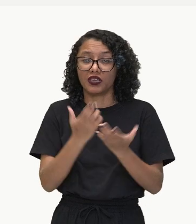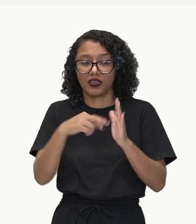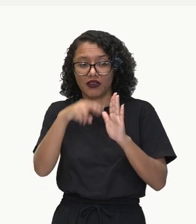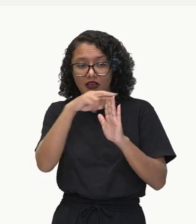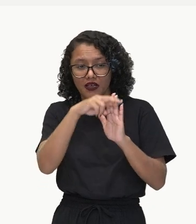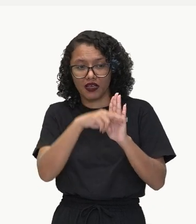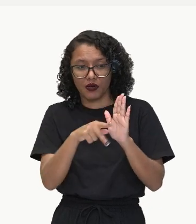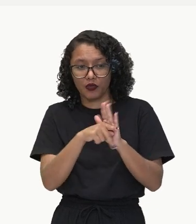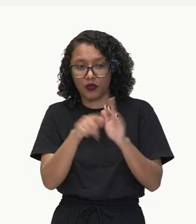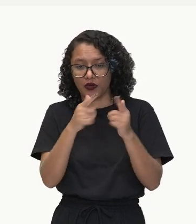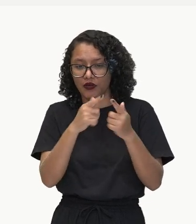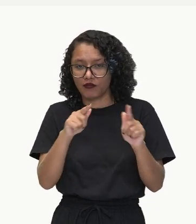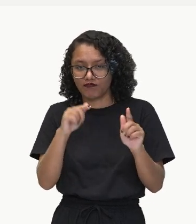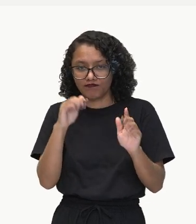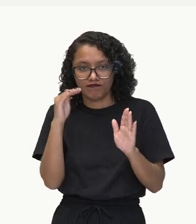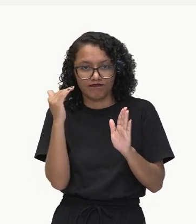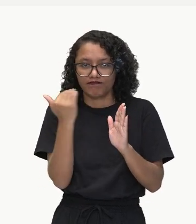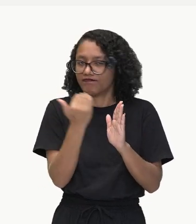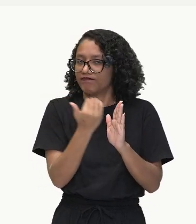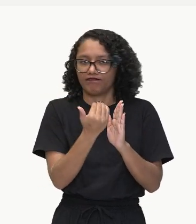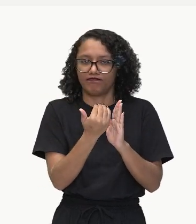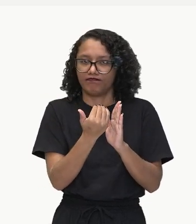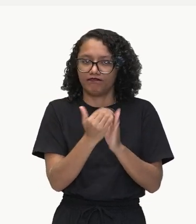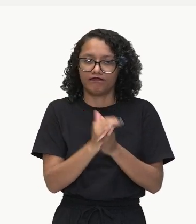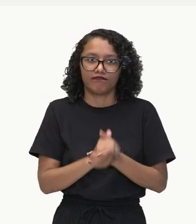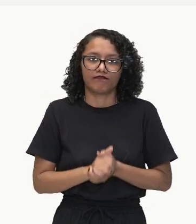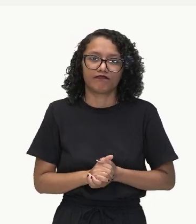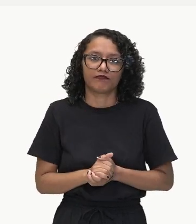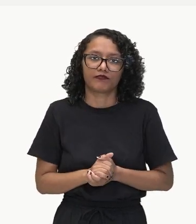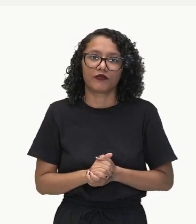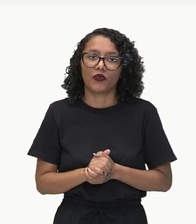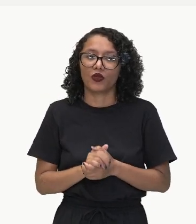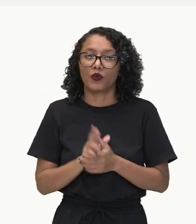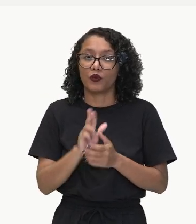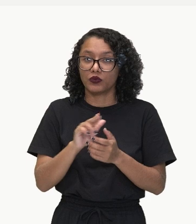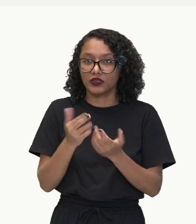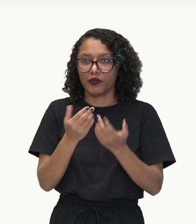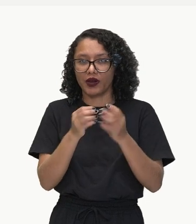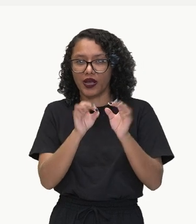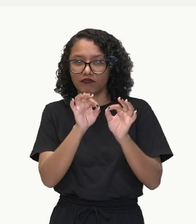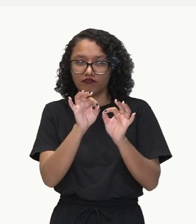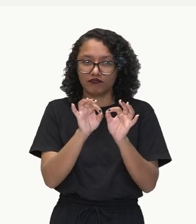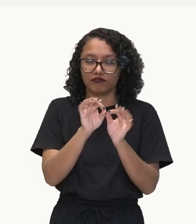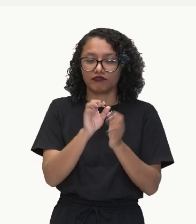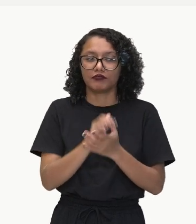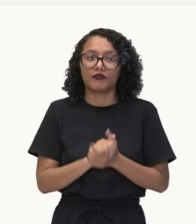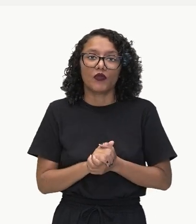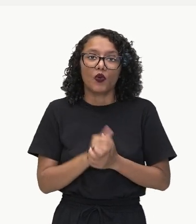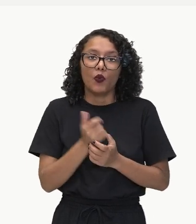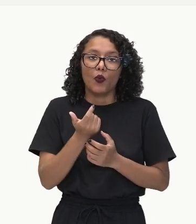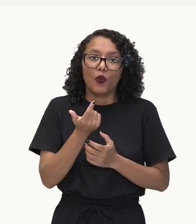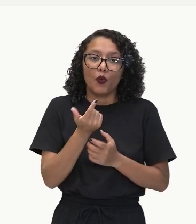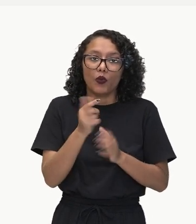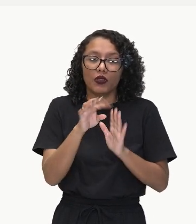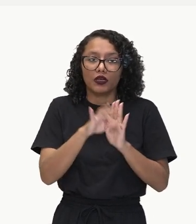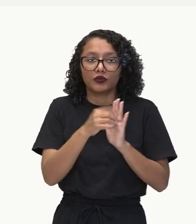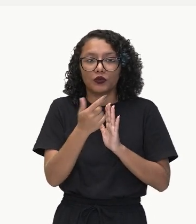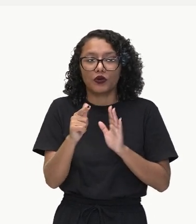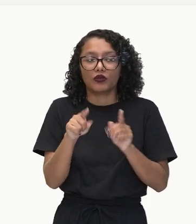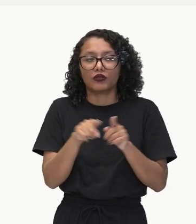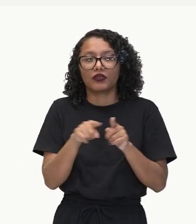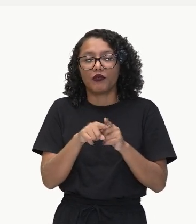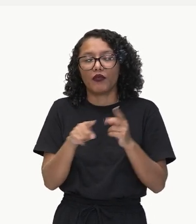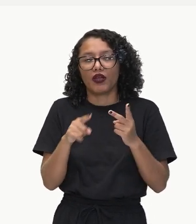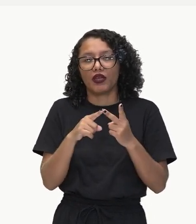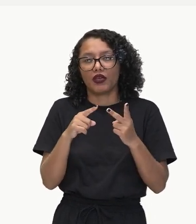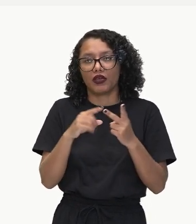da gramática, né, como recurso estilístico. O que mais aí? Coisal, que ele transforma o homem em uma coisa, naquilo que